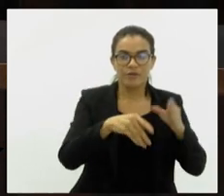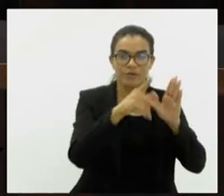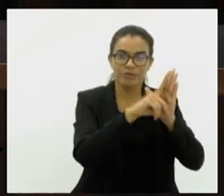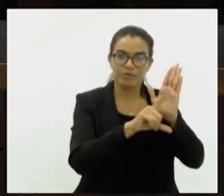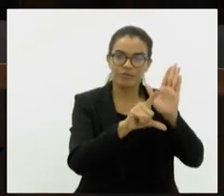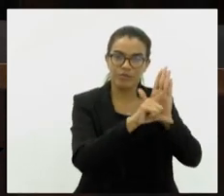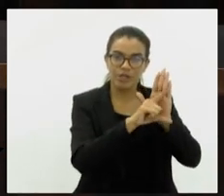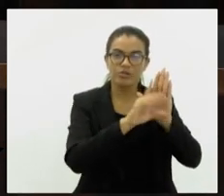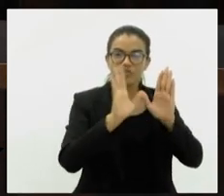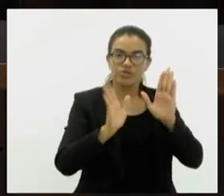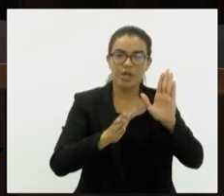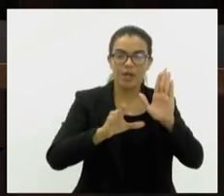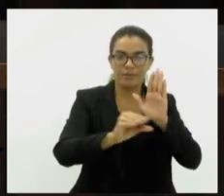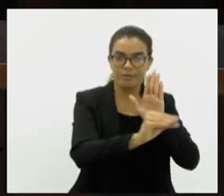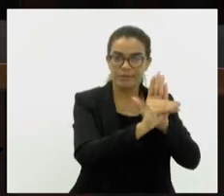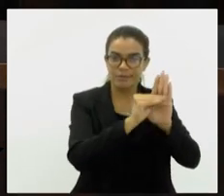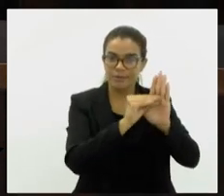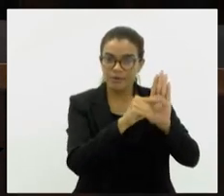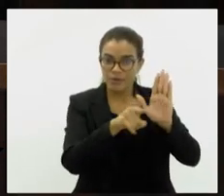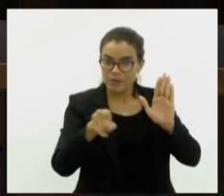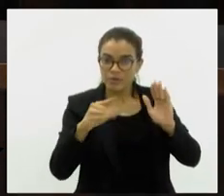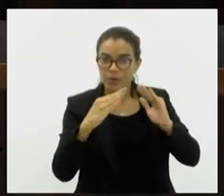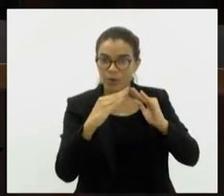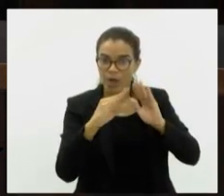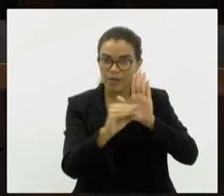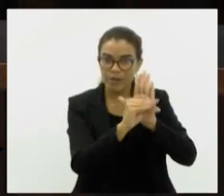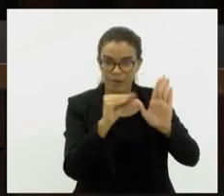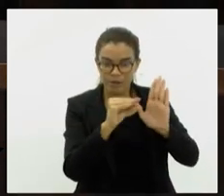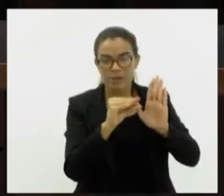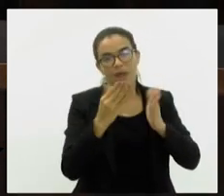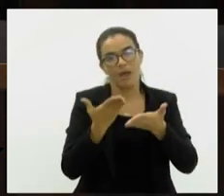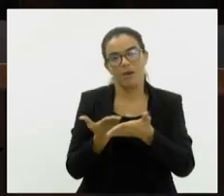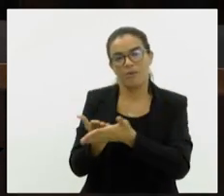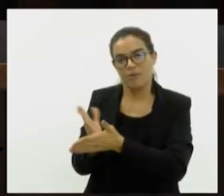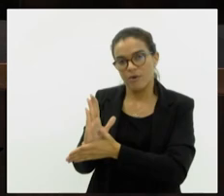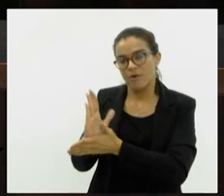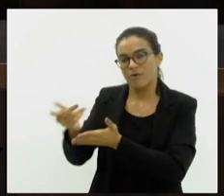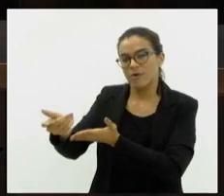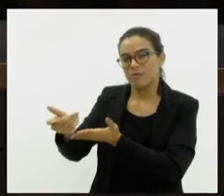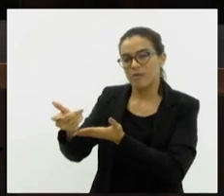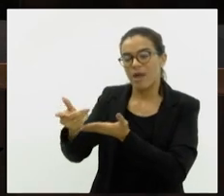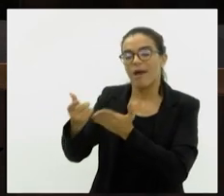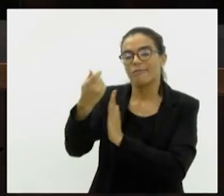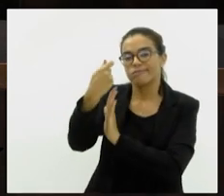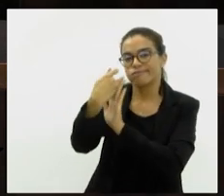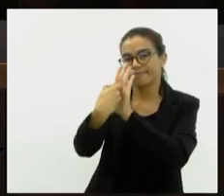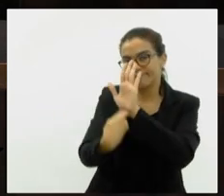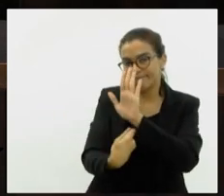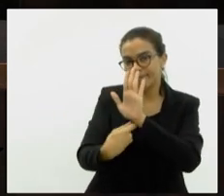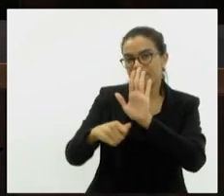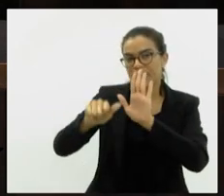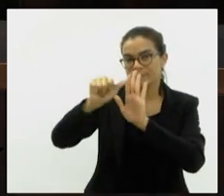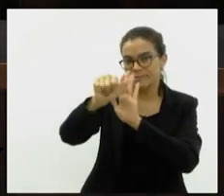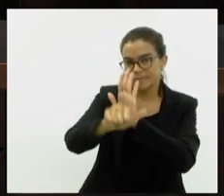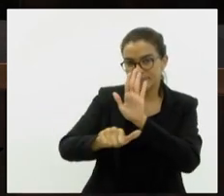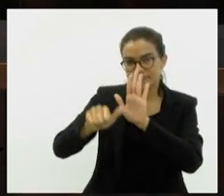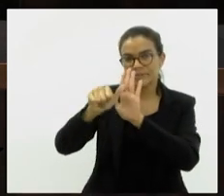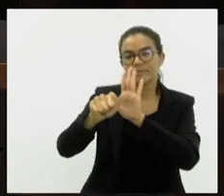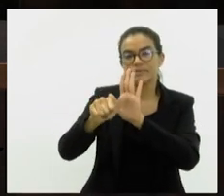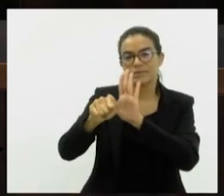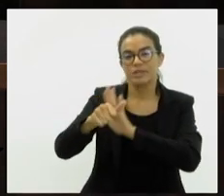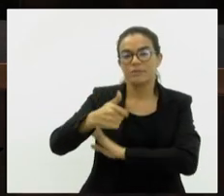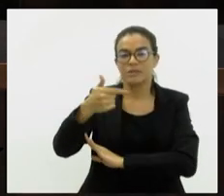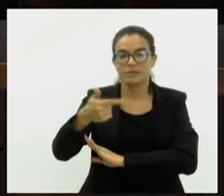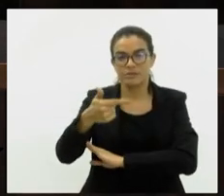assim emendado. Os senhores que aprovam, permaneçam como estão. Aprovado. Vai a redação do vencido para a